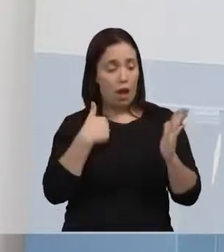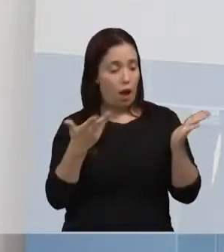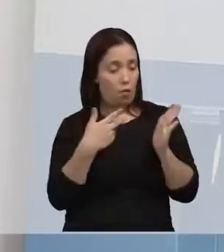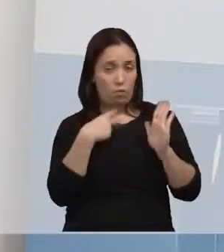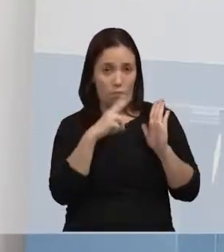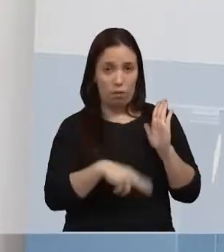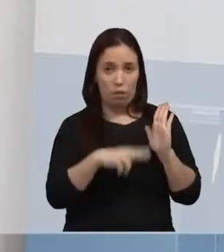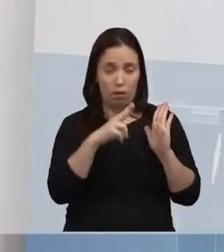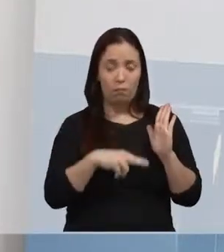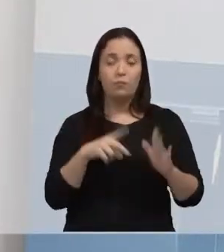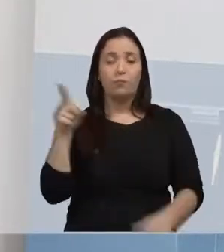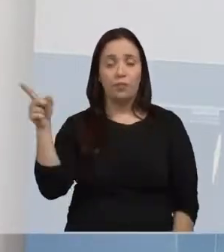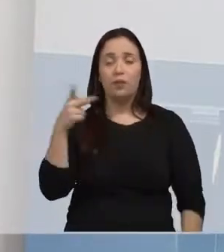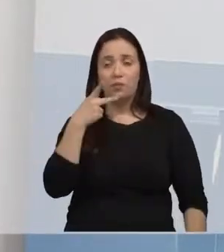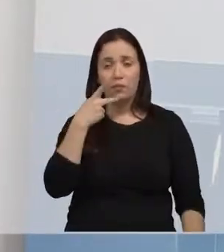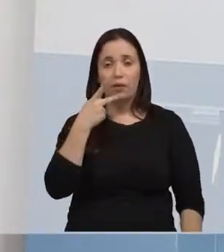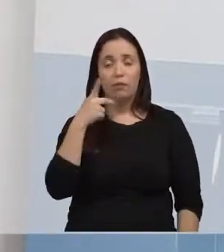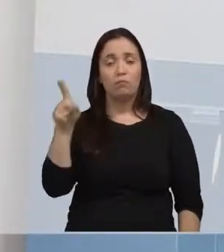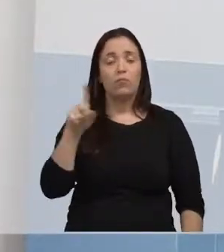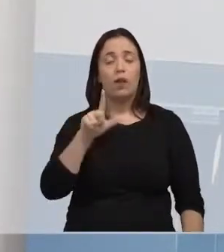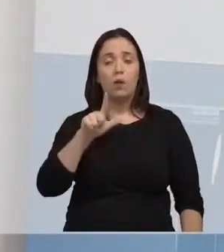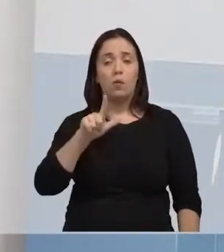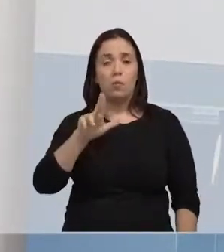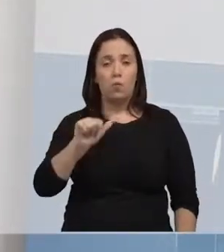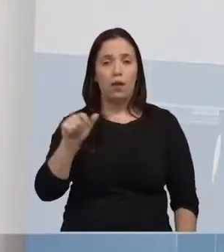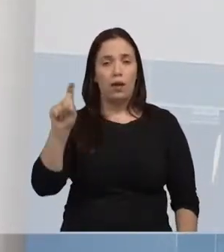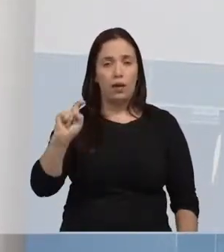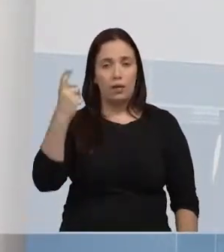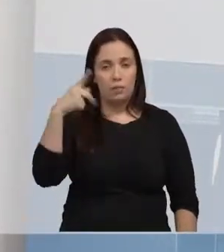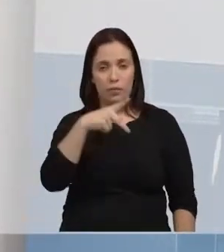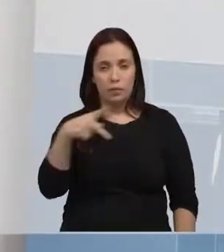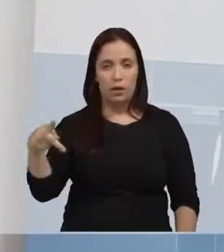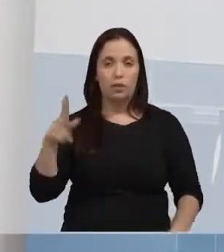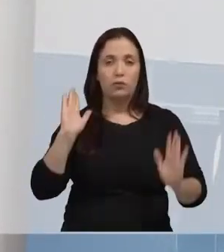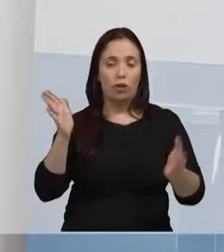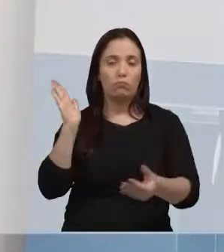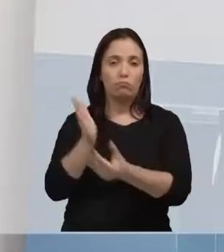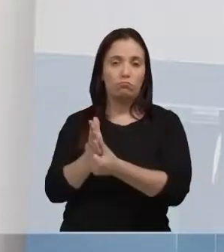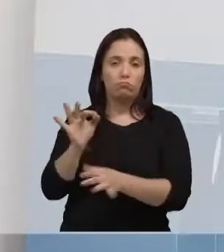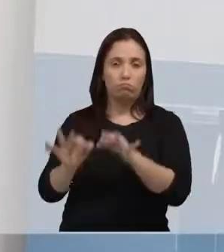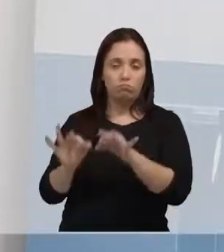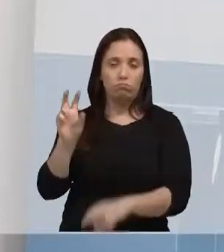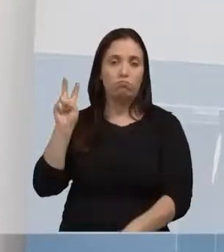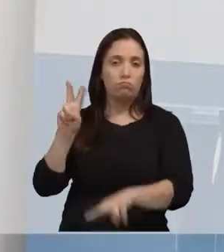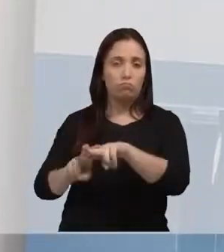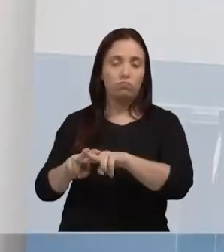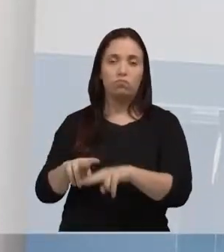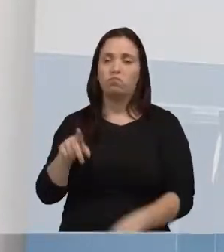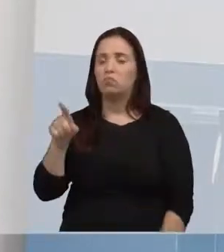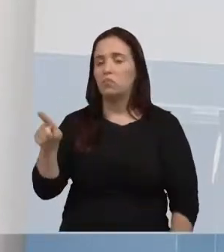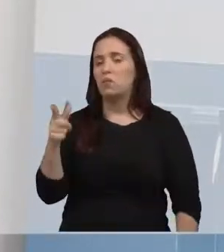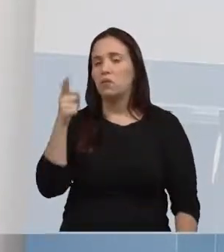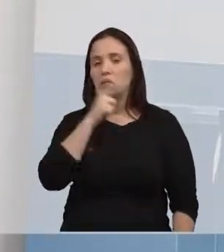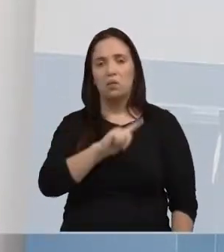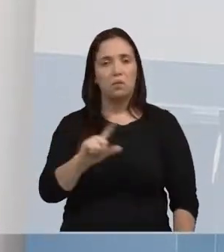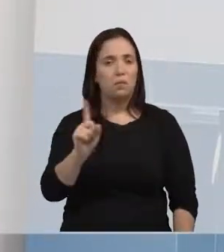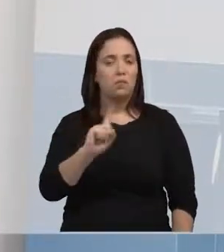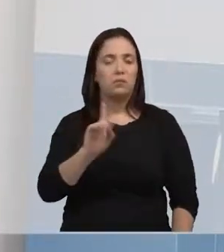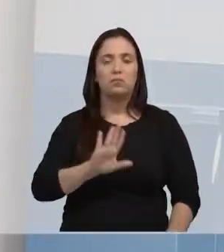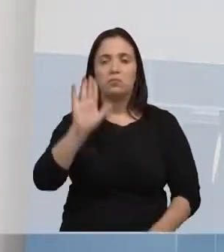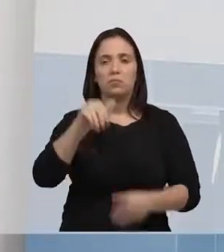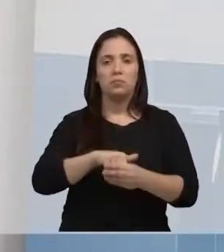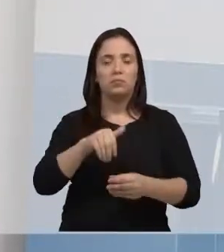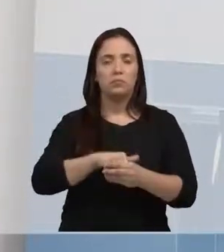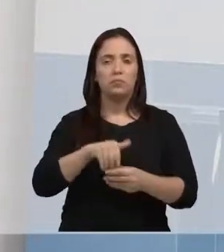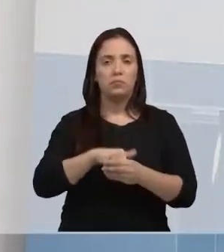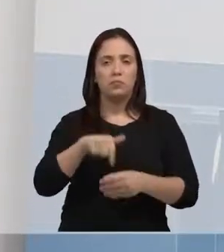nesse exato momento, de que o ex-presidente Luiz Inácio Lula da Silva, condenado e preso na Lava Jato, não conseguirá disputar a